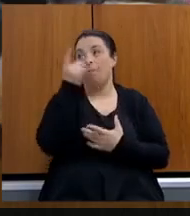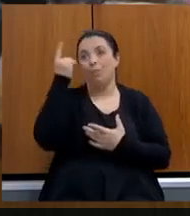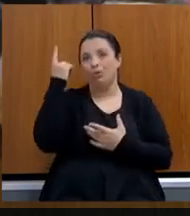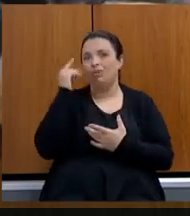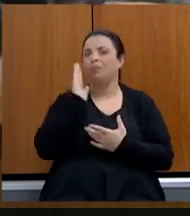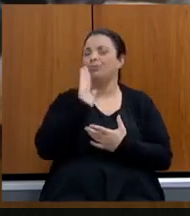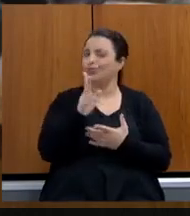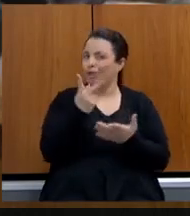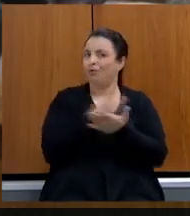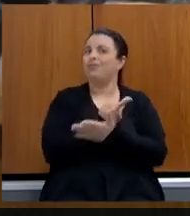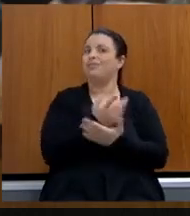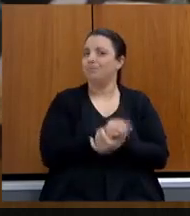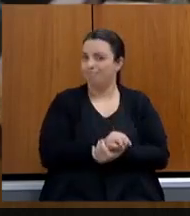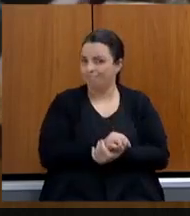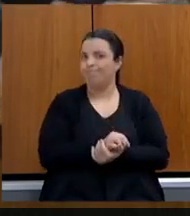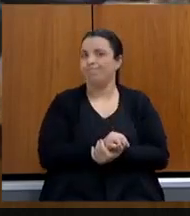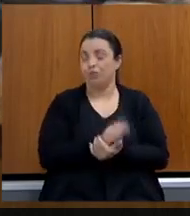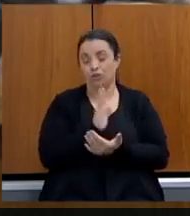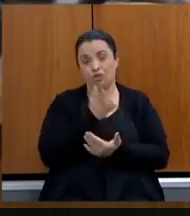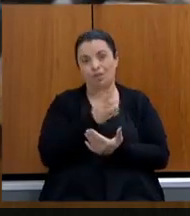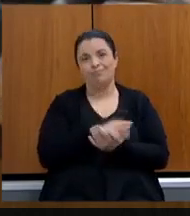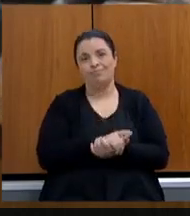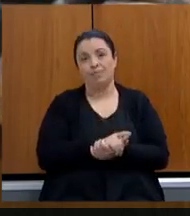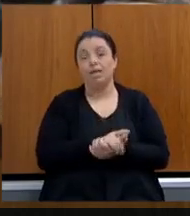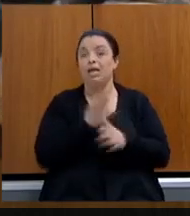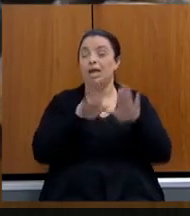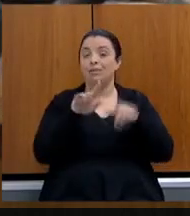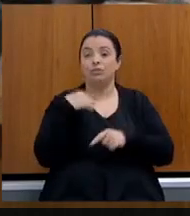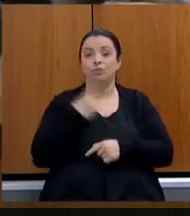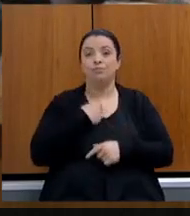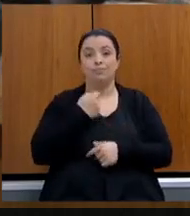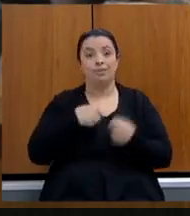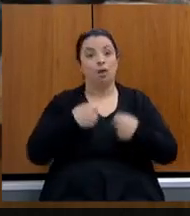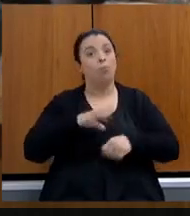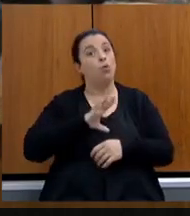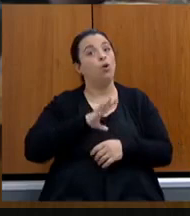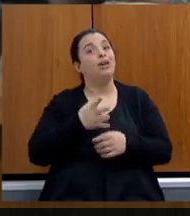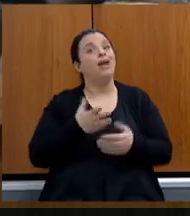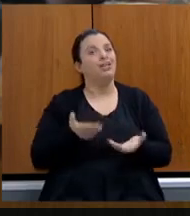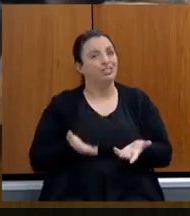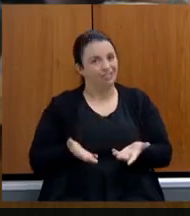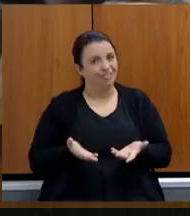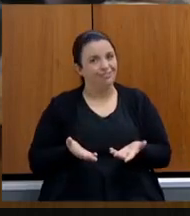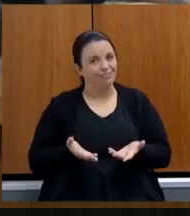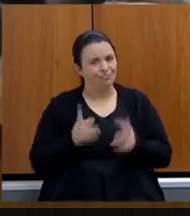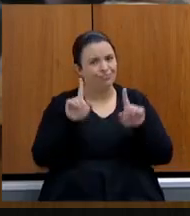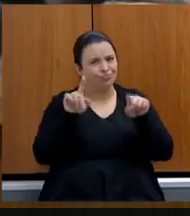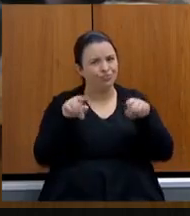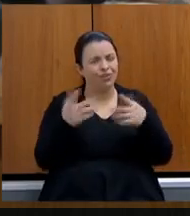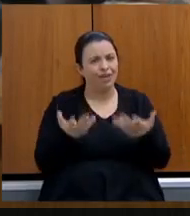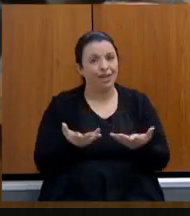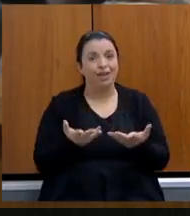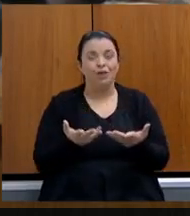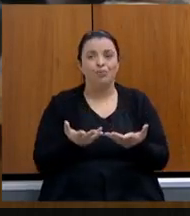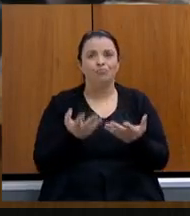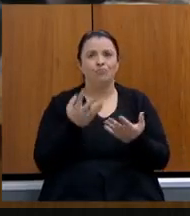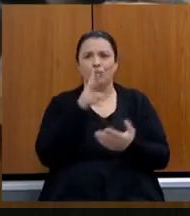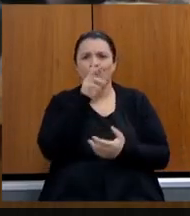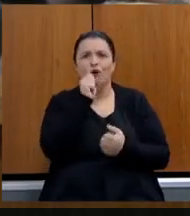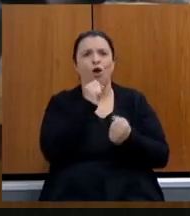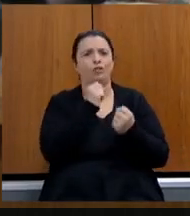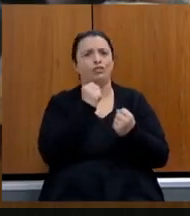eu acho que muitas vezes o que pedem de nós é coragem não é assim que um bravo um brilhante